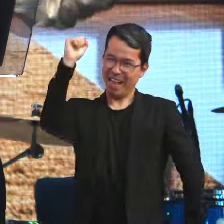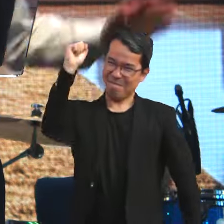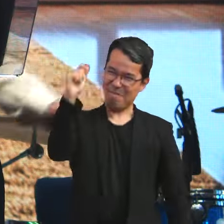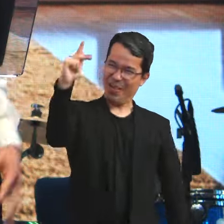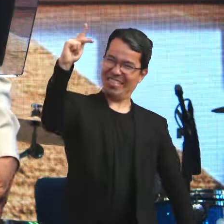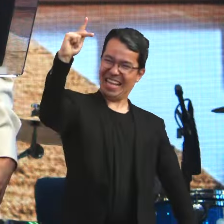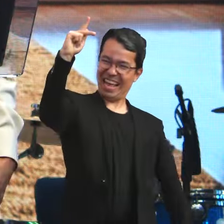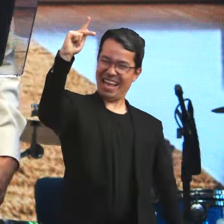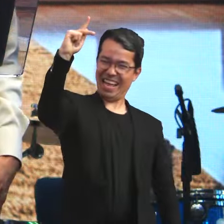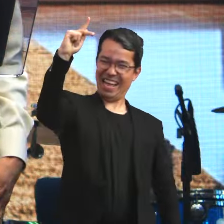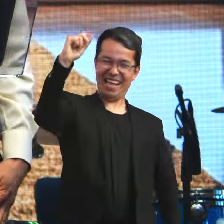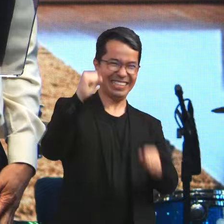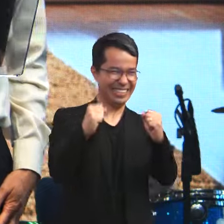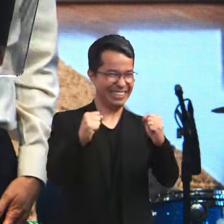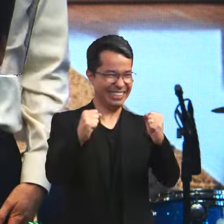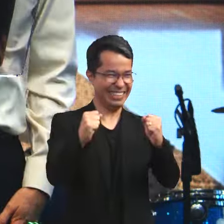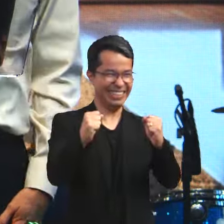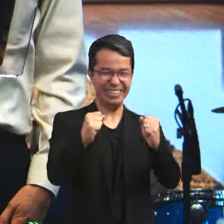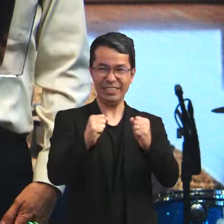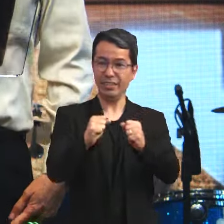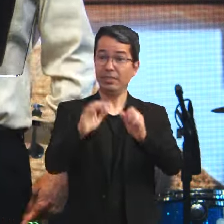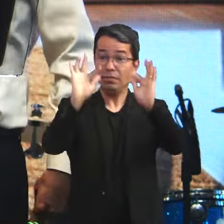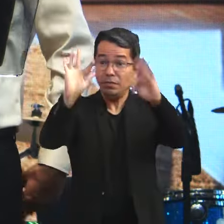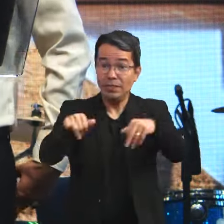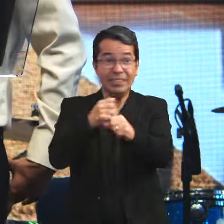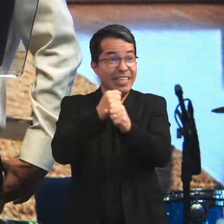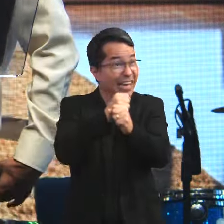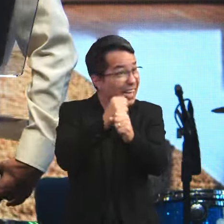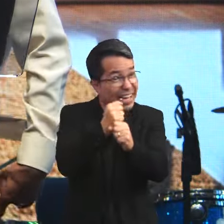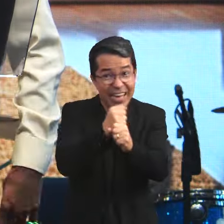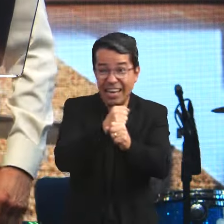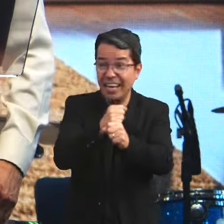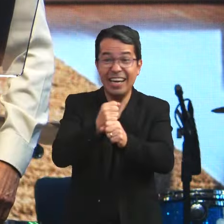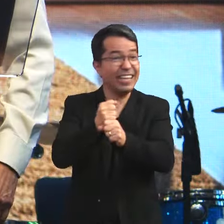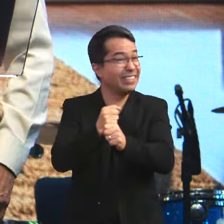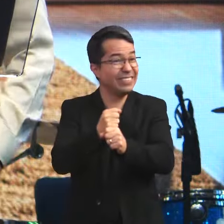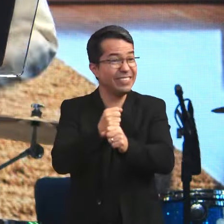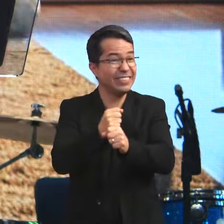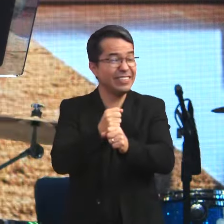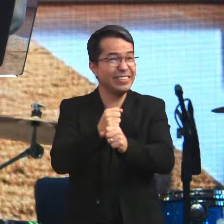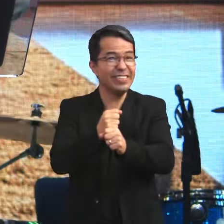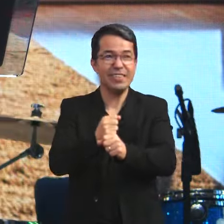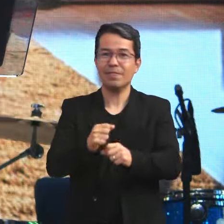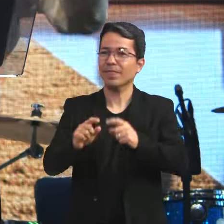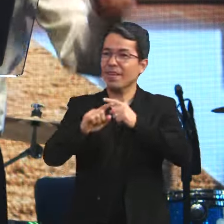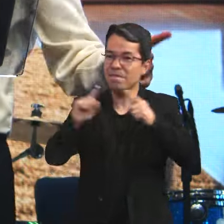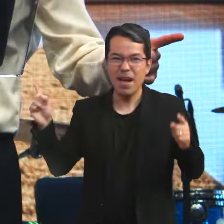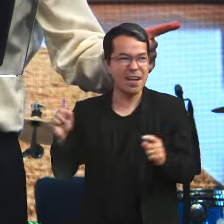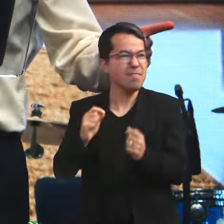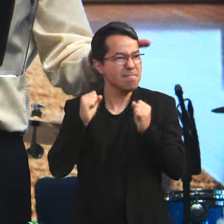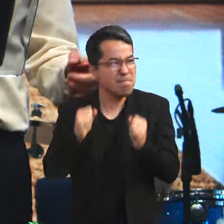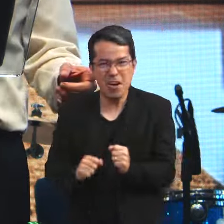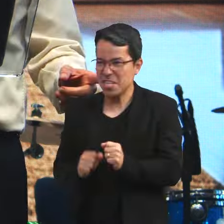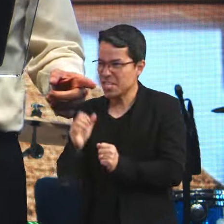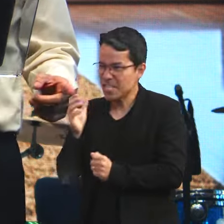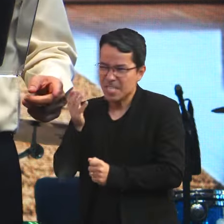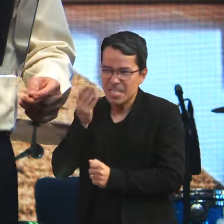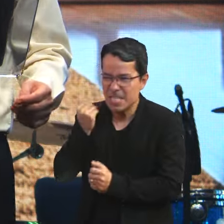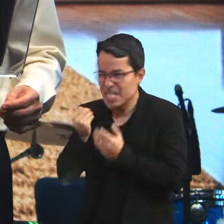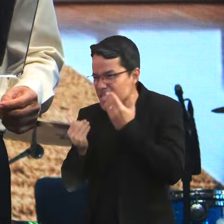pod poder desenvolver os útimos de min do se min eo